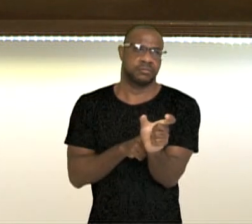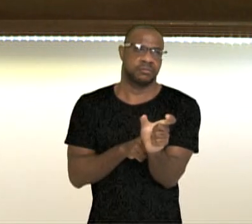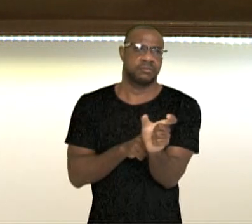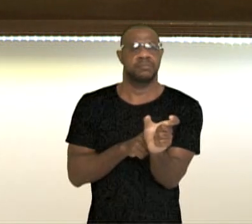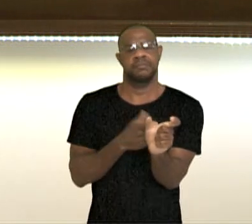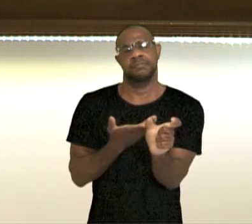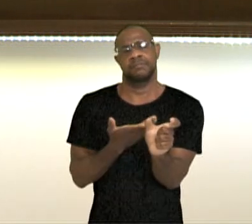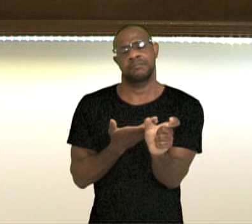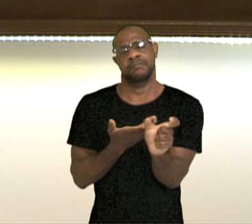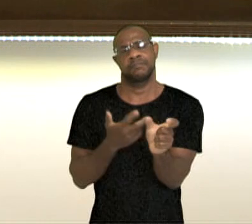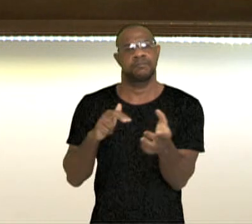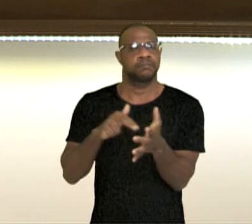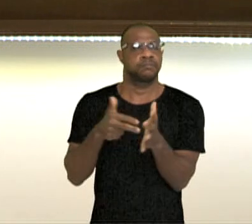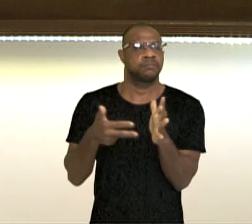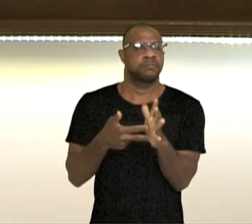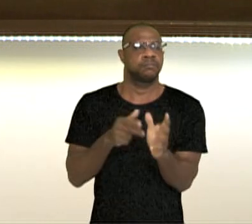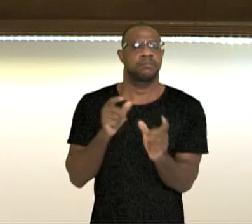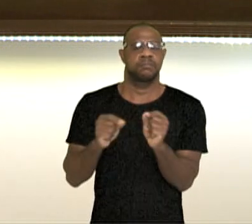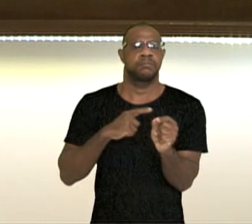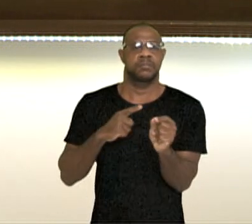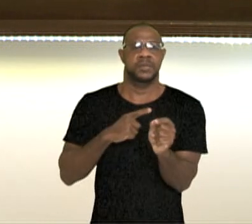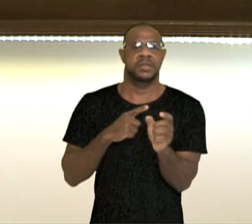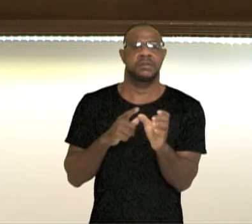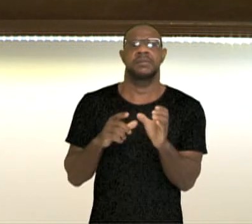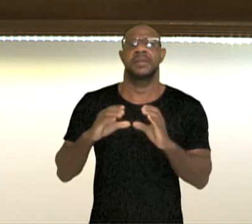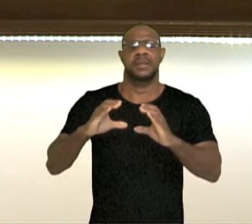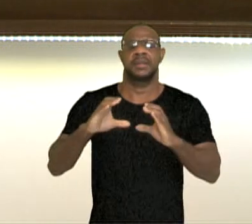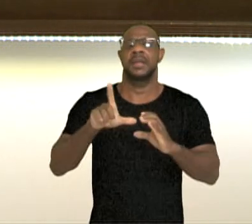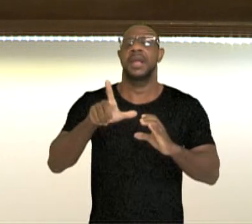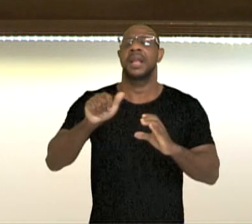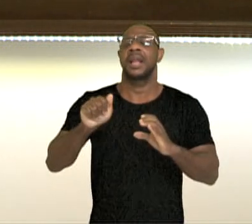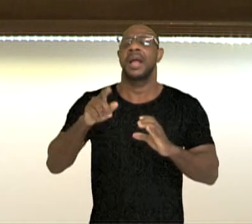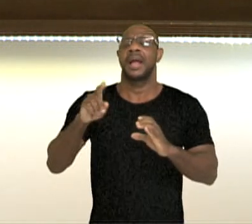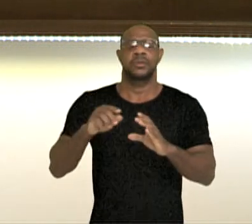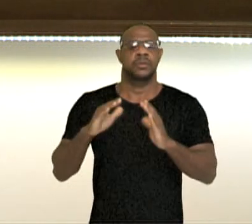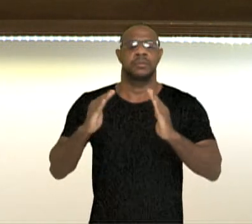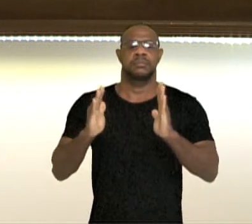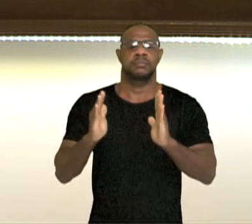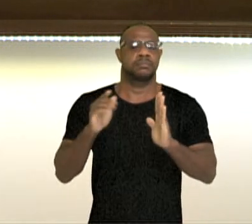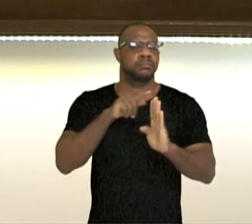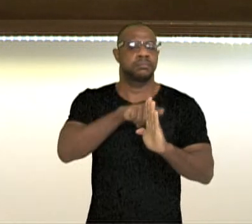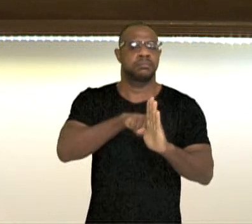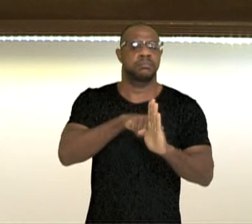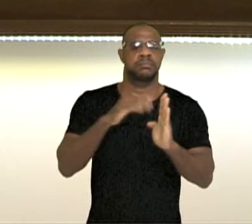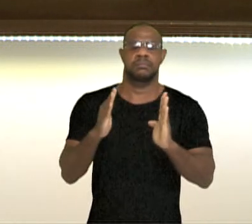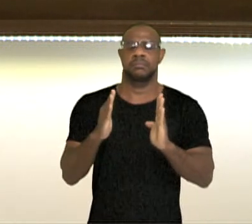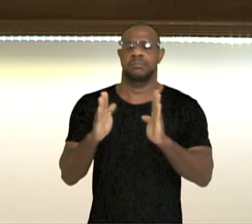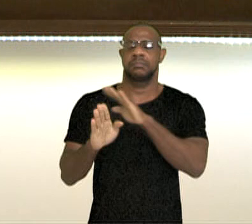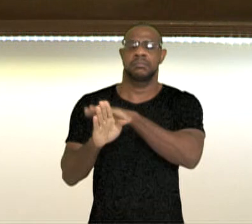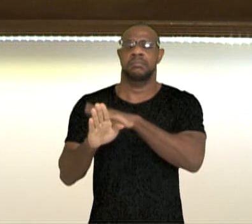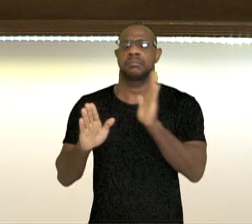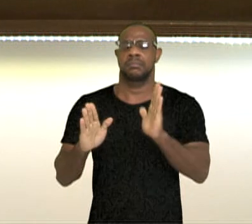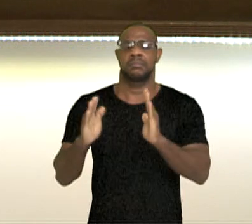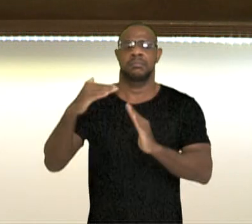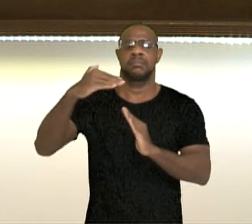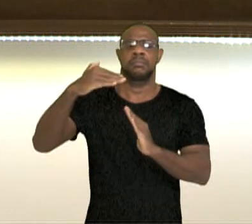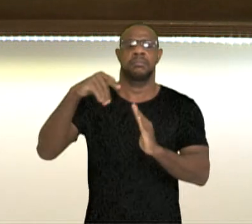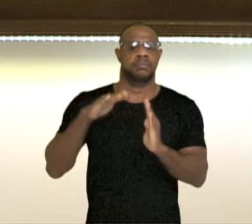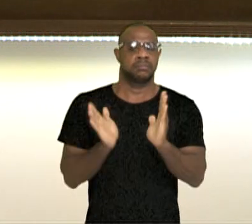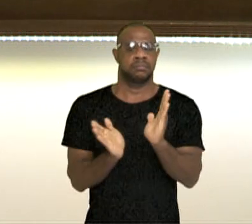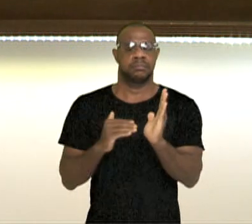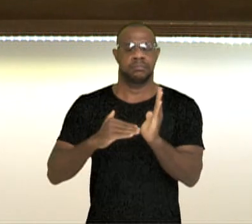Seria no poliedro dizer que ele tem muitos lados, tá? Então muitas faces. E característica